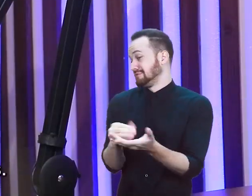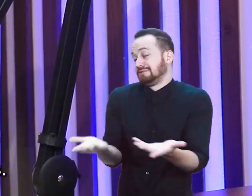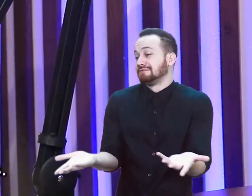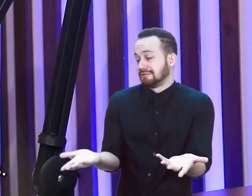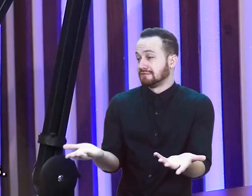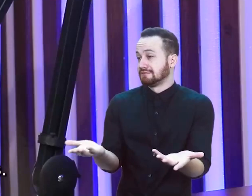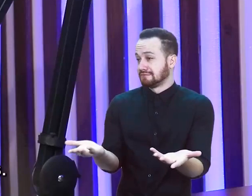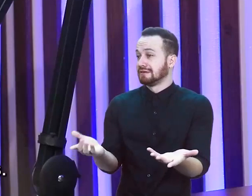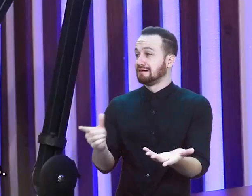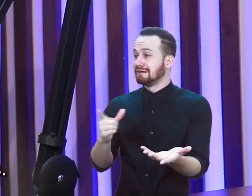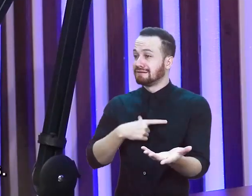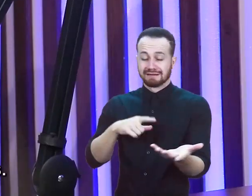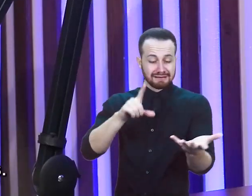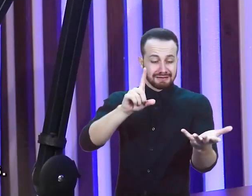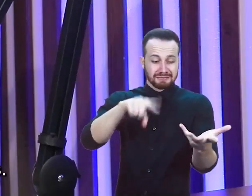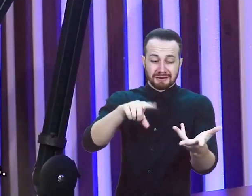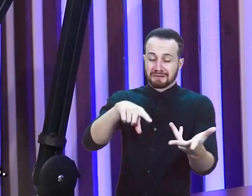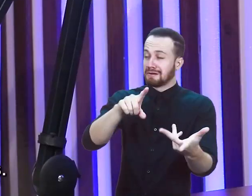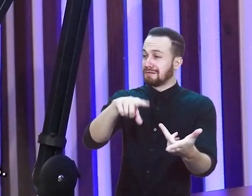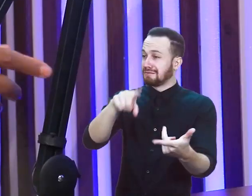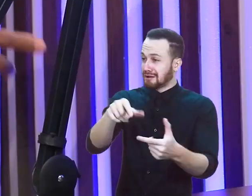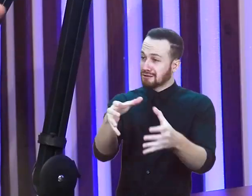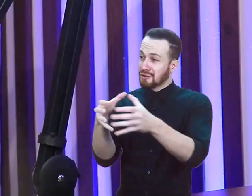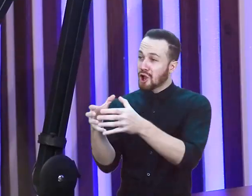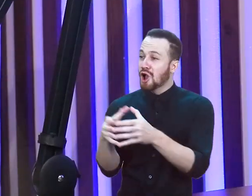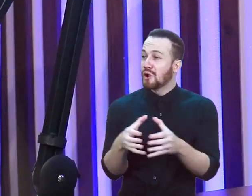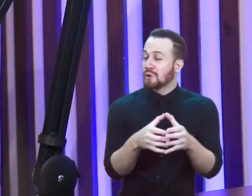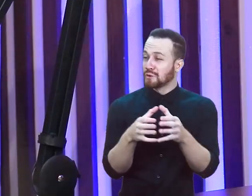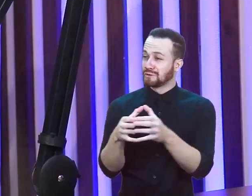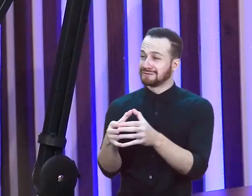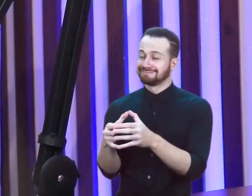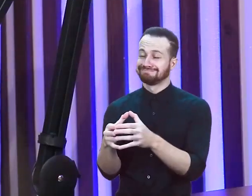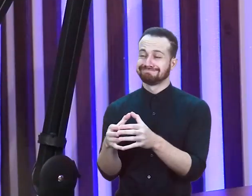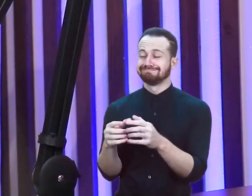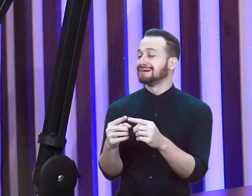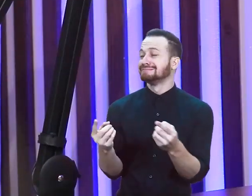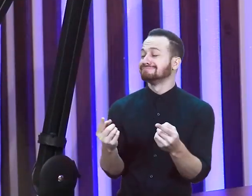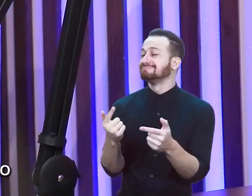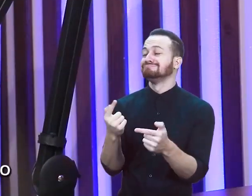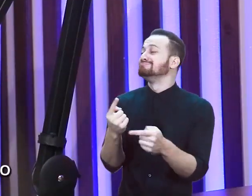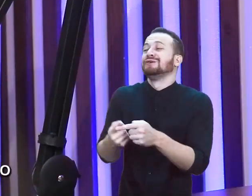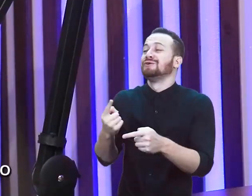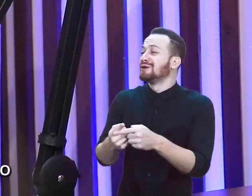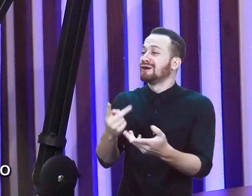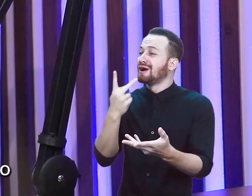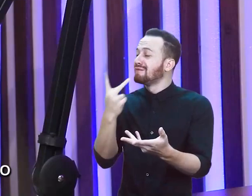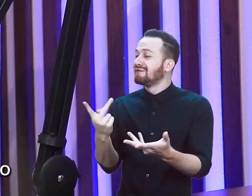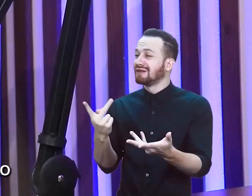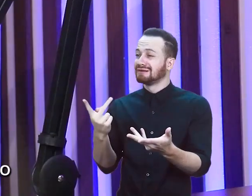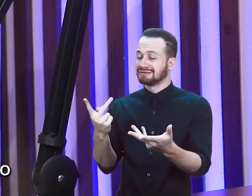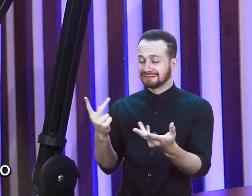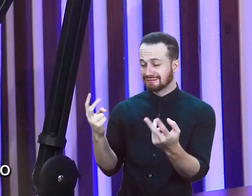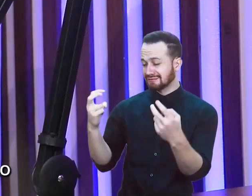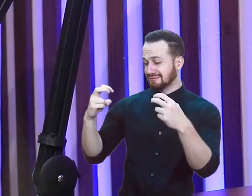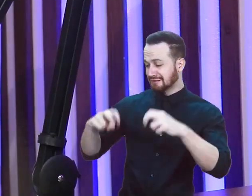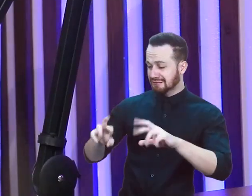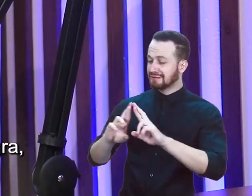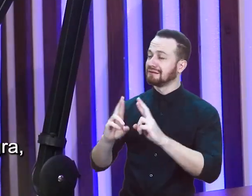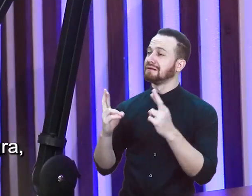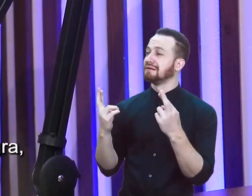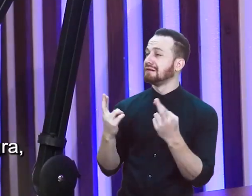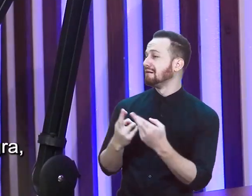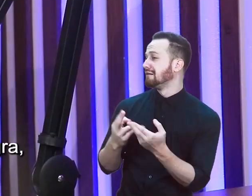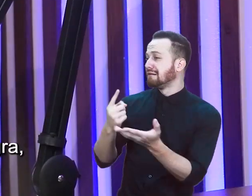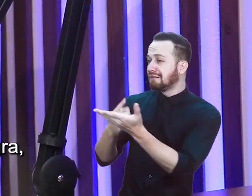unifica. Tem um monte de entidades, mas para quê? Só para sentar reunião,